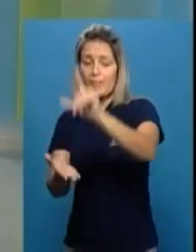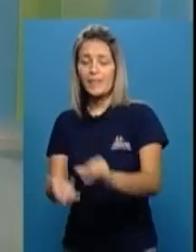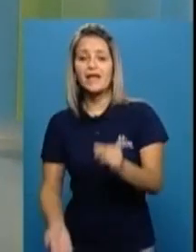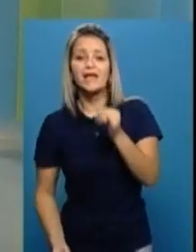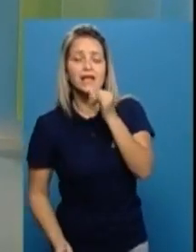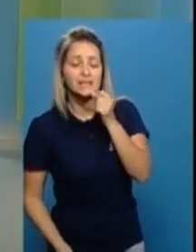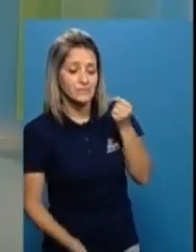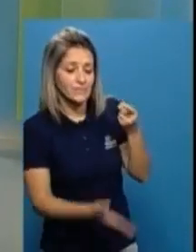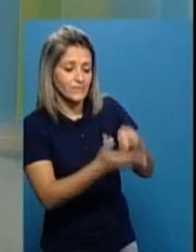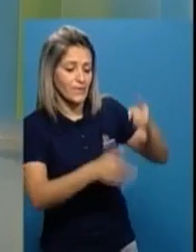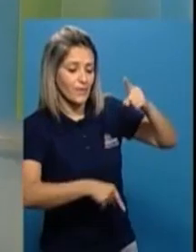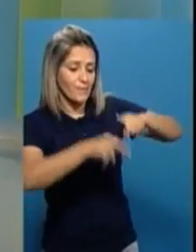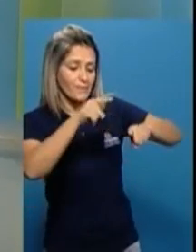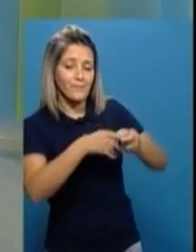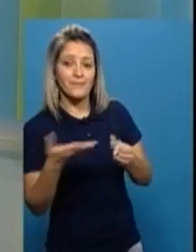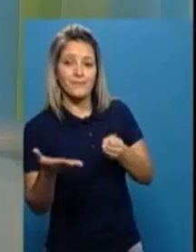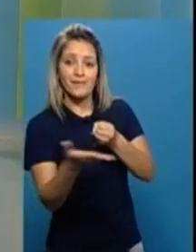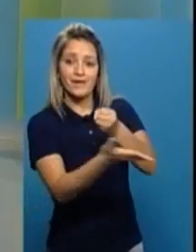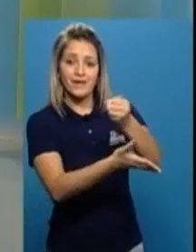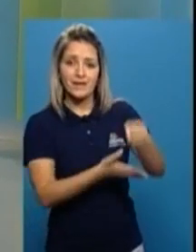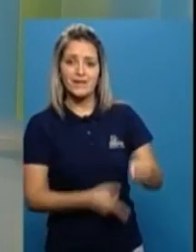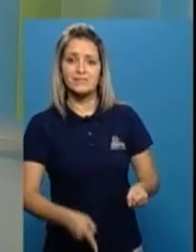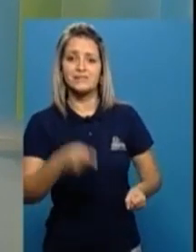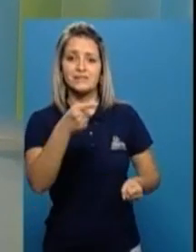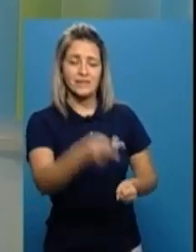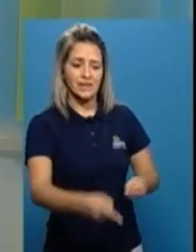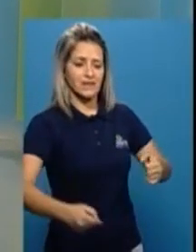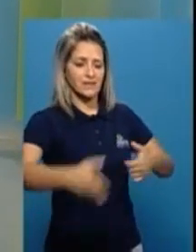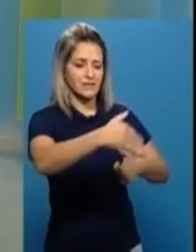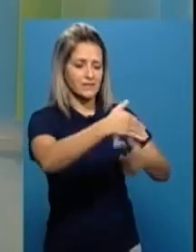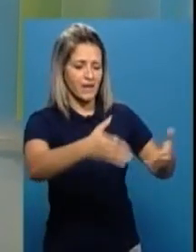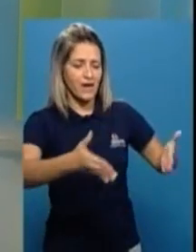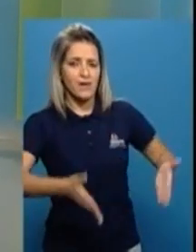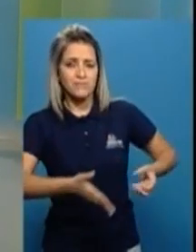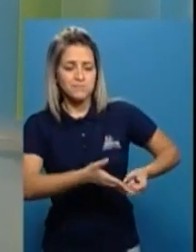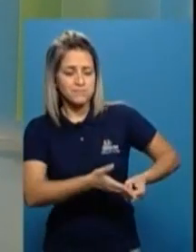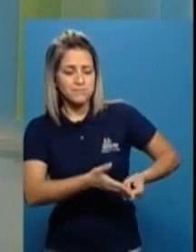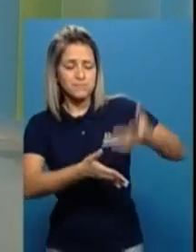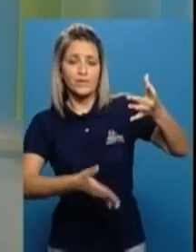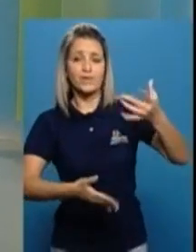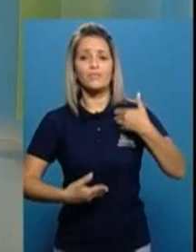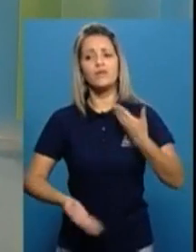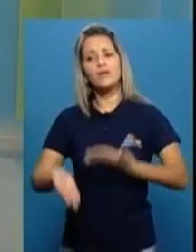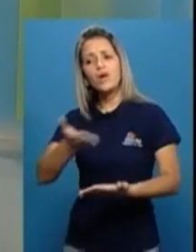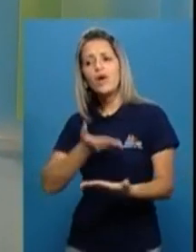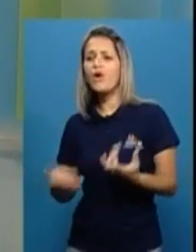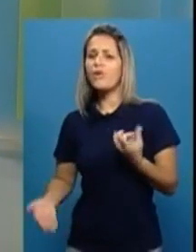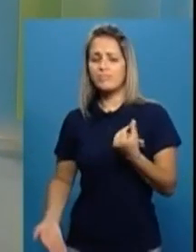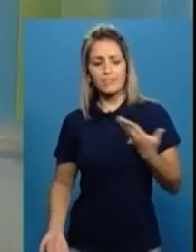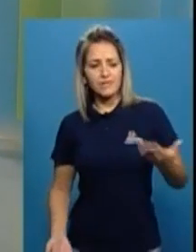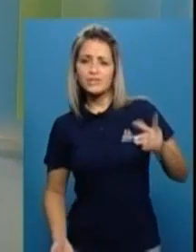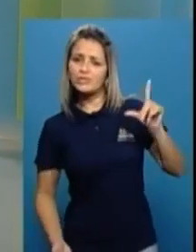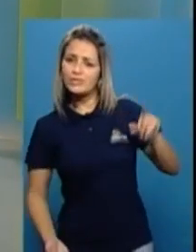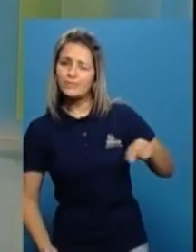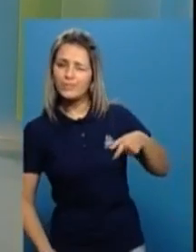a matéria-prima, ela vai comprar em grandes lotes, podendo negociar o preço com seus fornecedores.